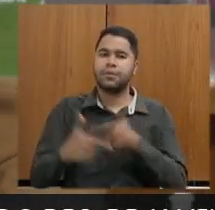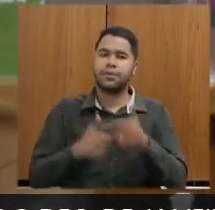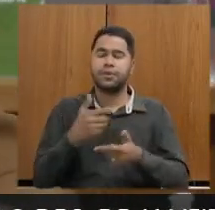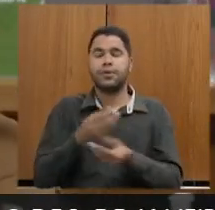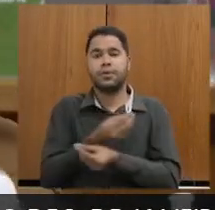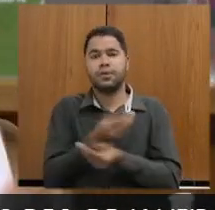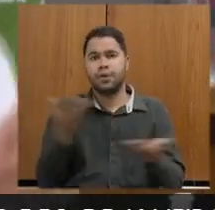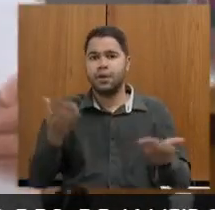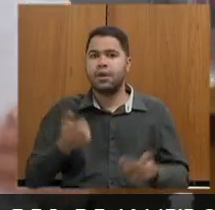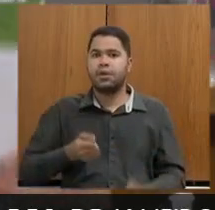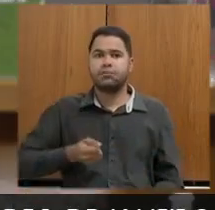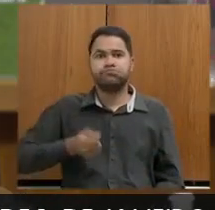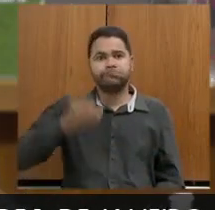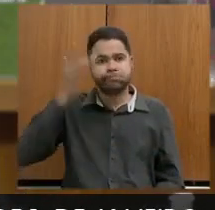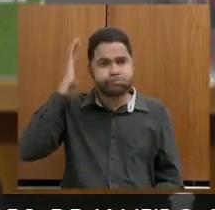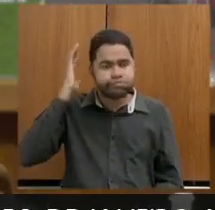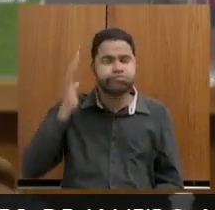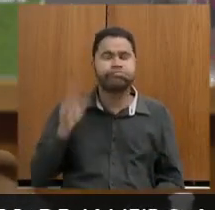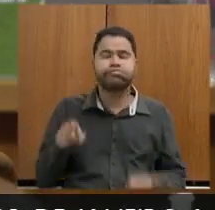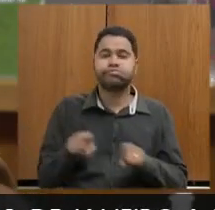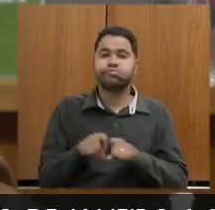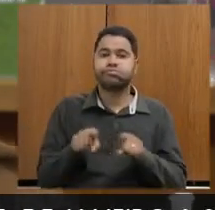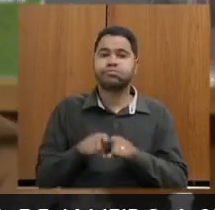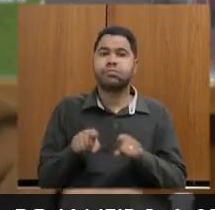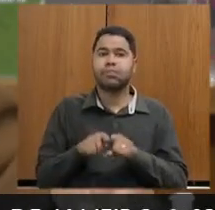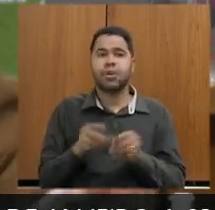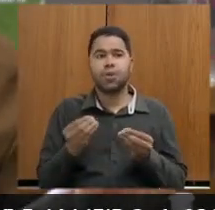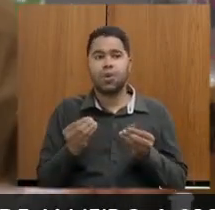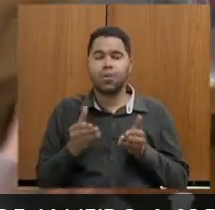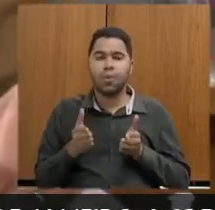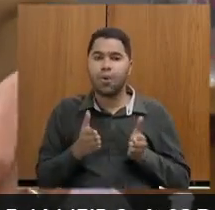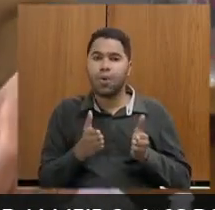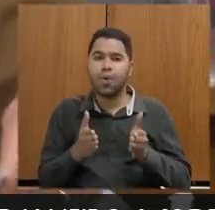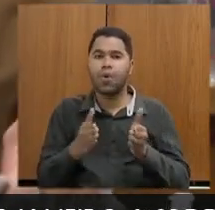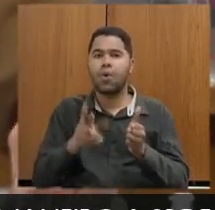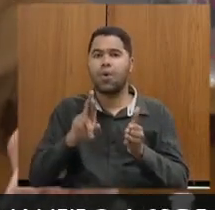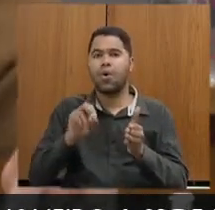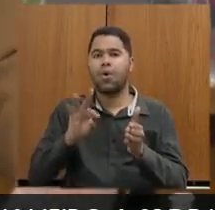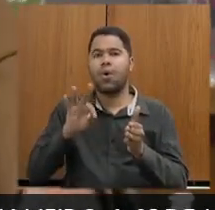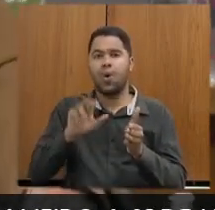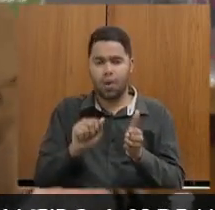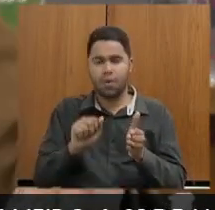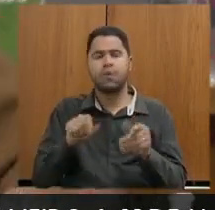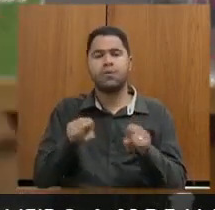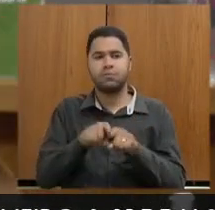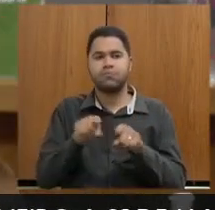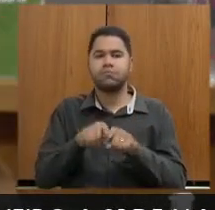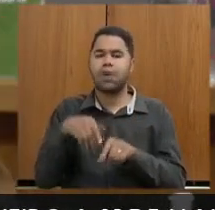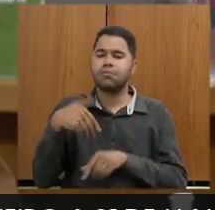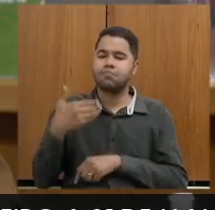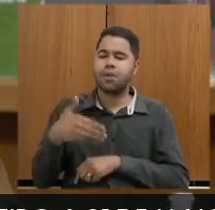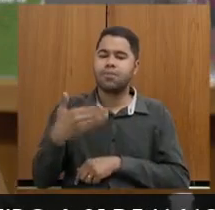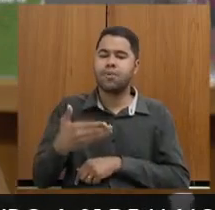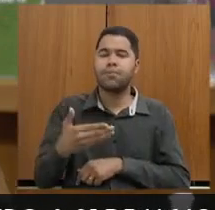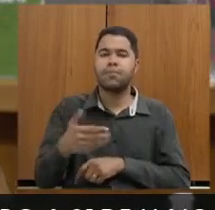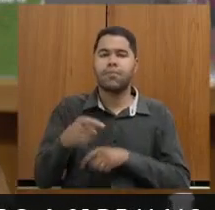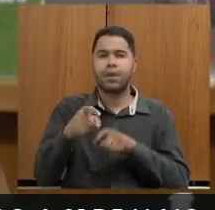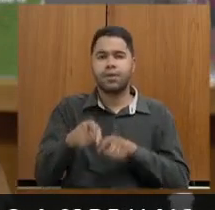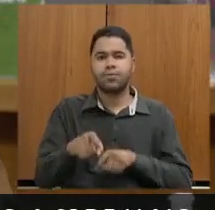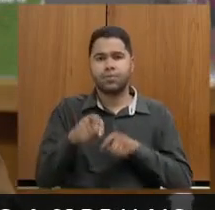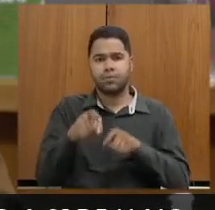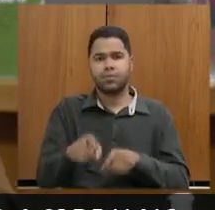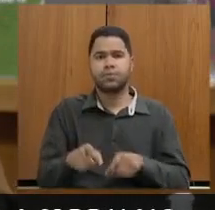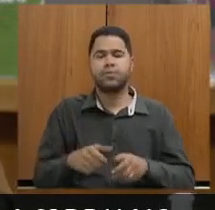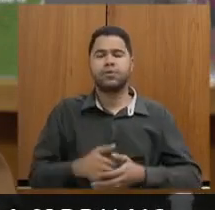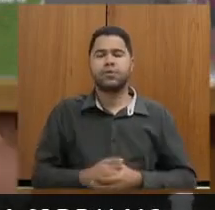ser vai trazer celeridade vai ele tá sendo Inclusive a rota e vai avançar muito no interior pode